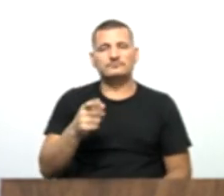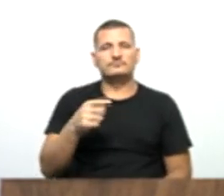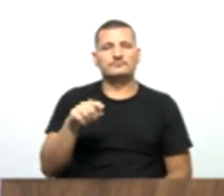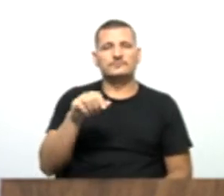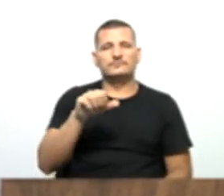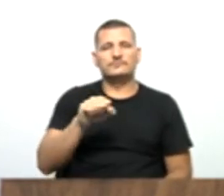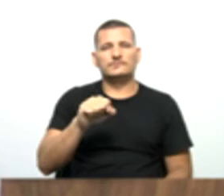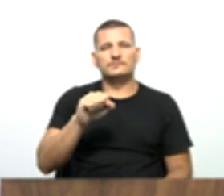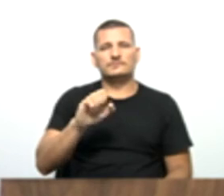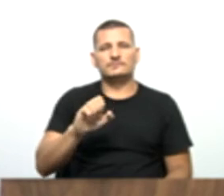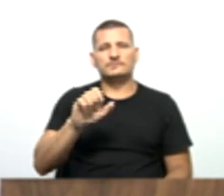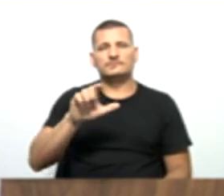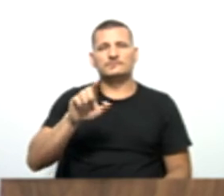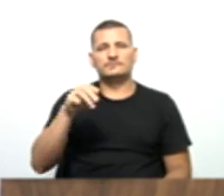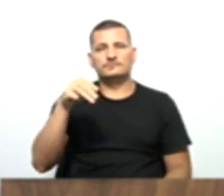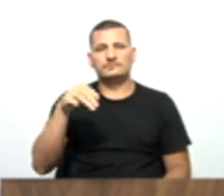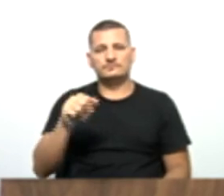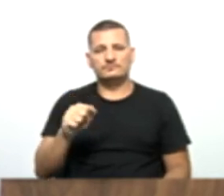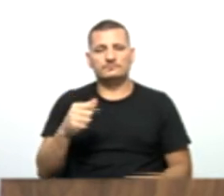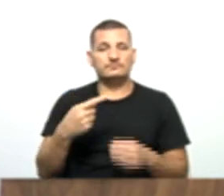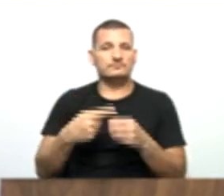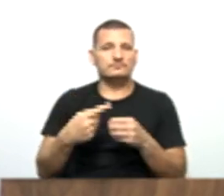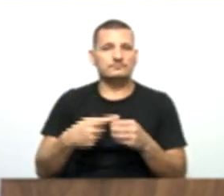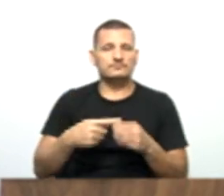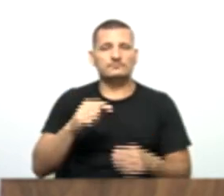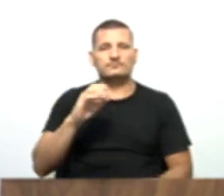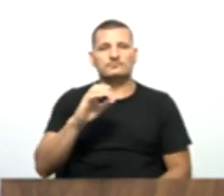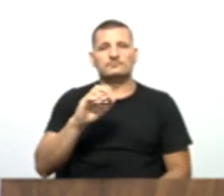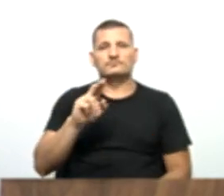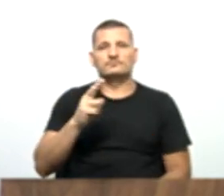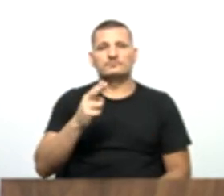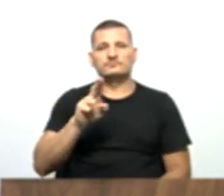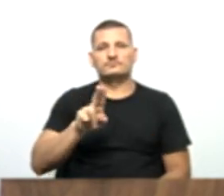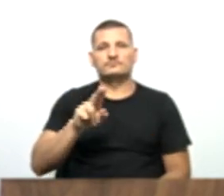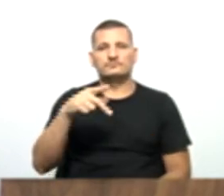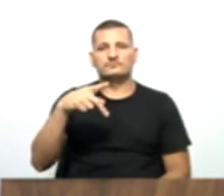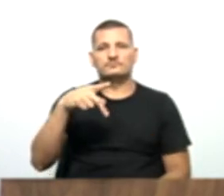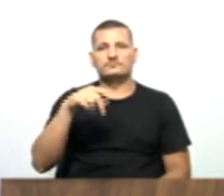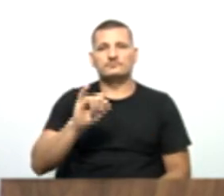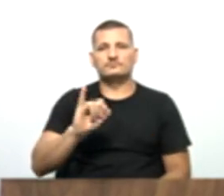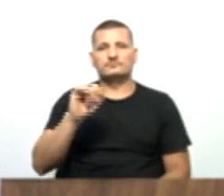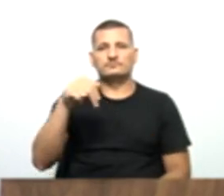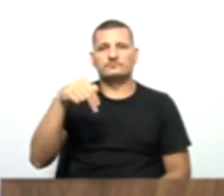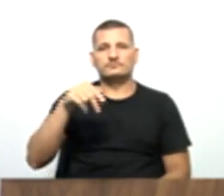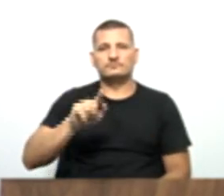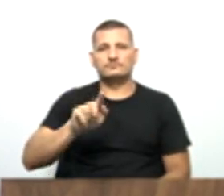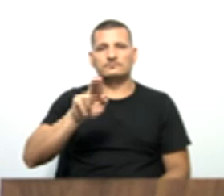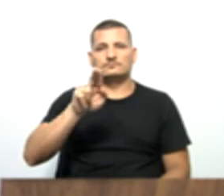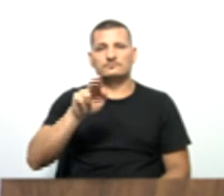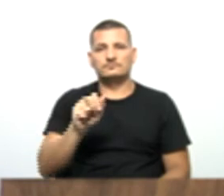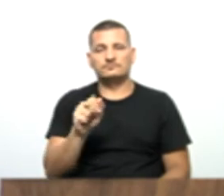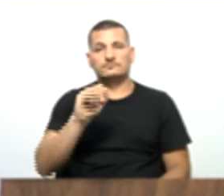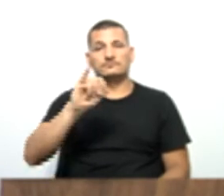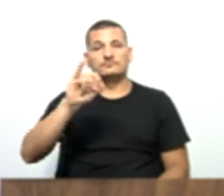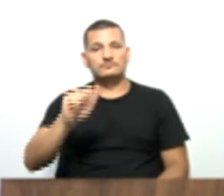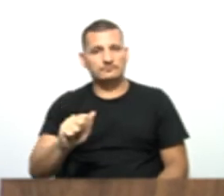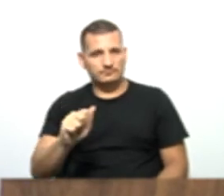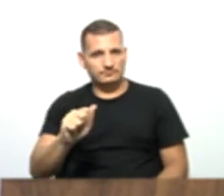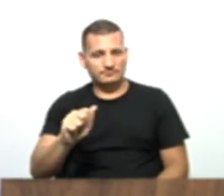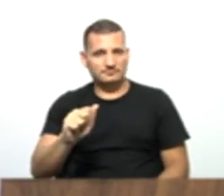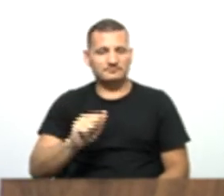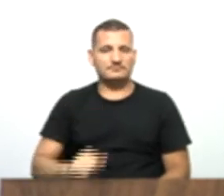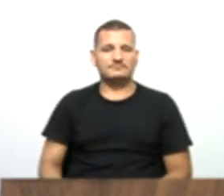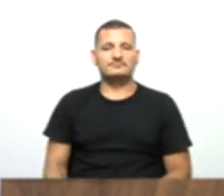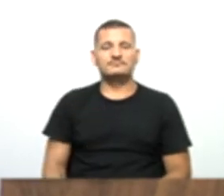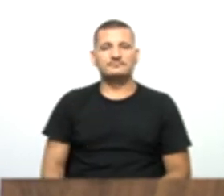Marinho, tá? O pessoal de Chupinguaia também tá ligado já nas aulas, já estão antenados lá,